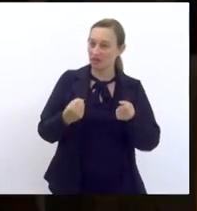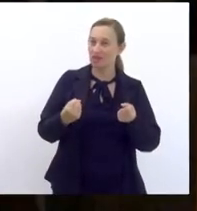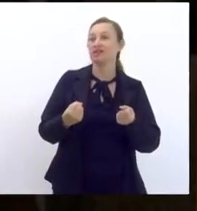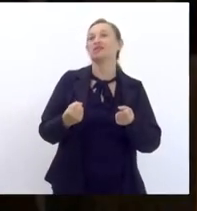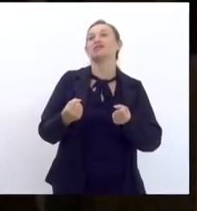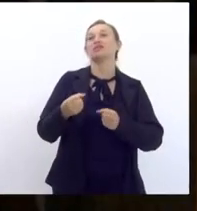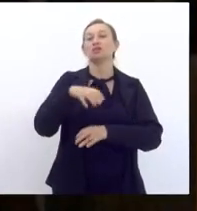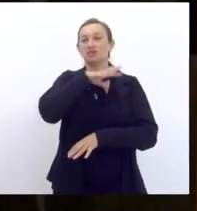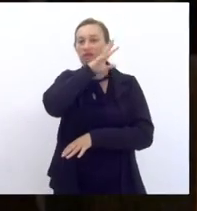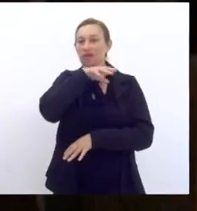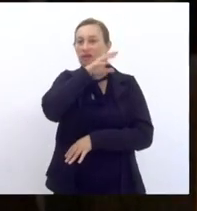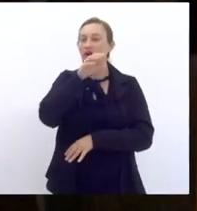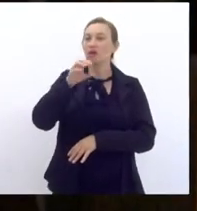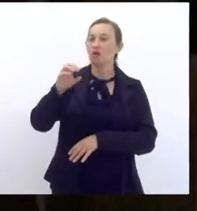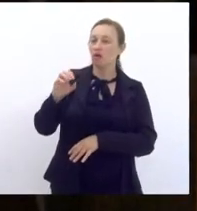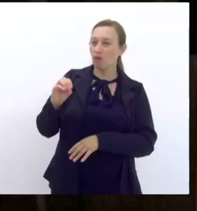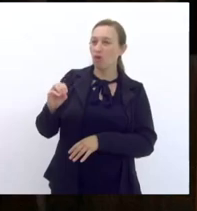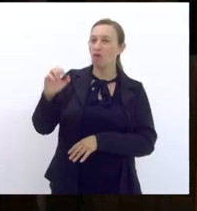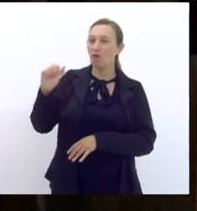brj